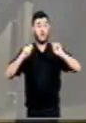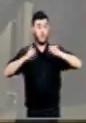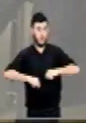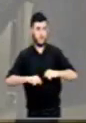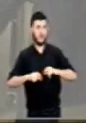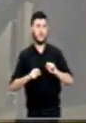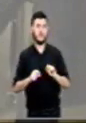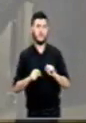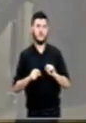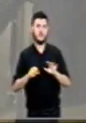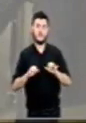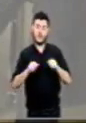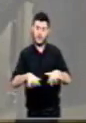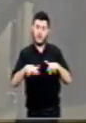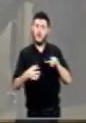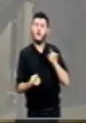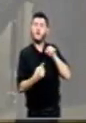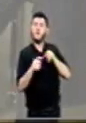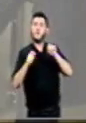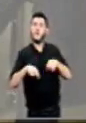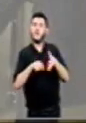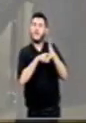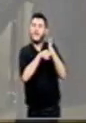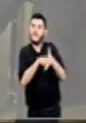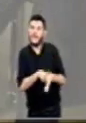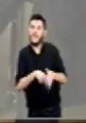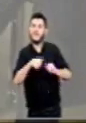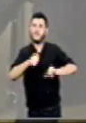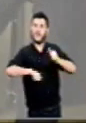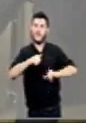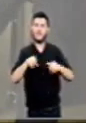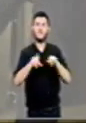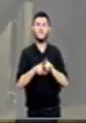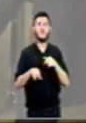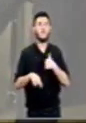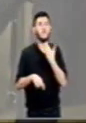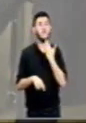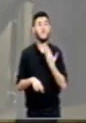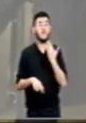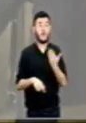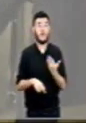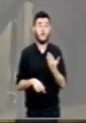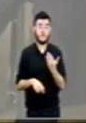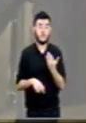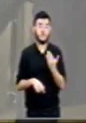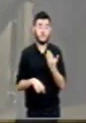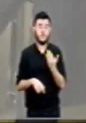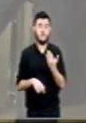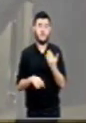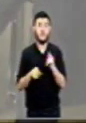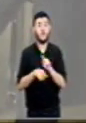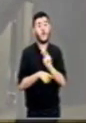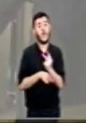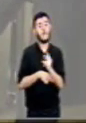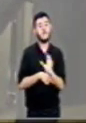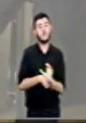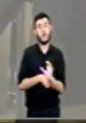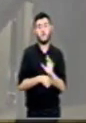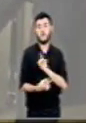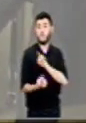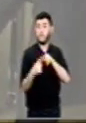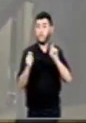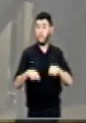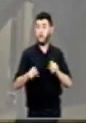Igreja Corte para investigação em tela e a consequente concessão da ordem de habeas corpus para que seja